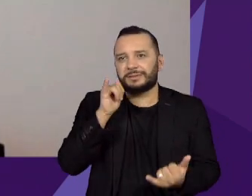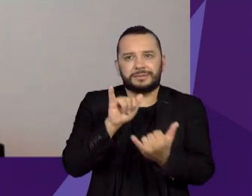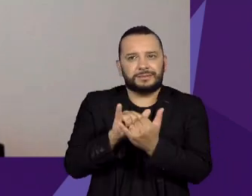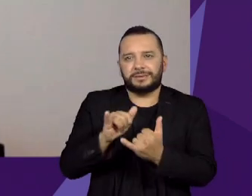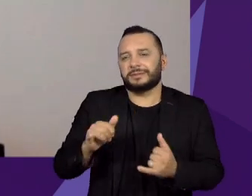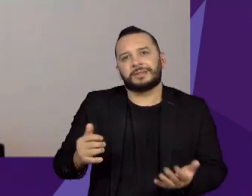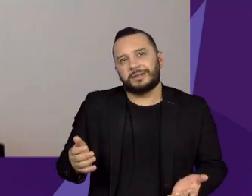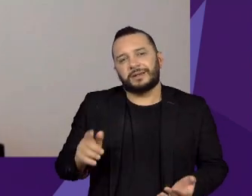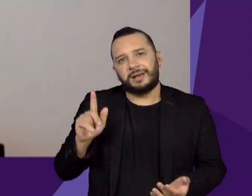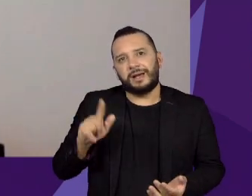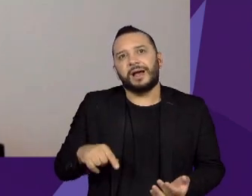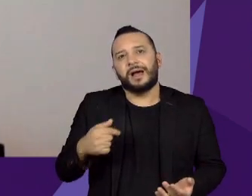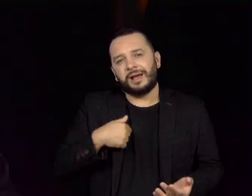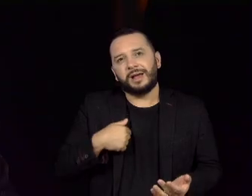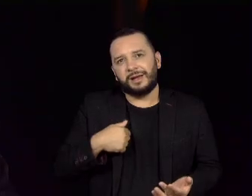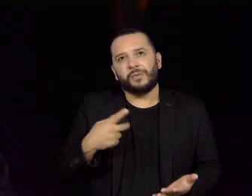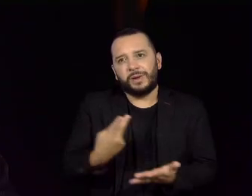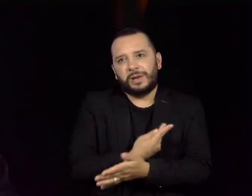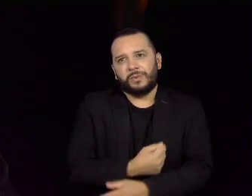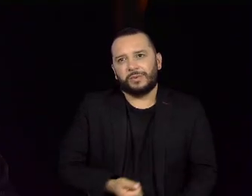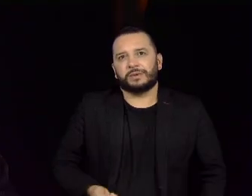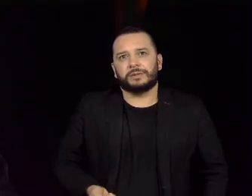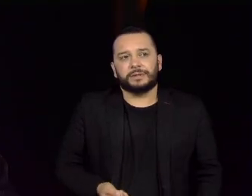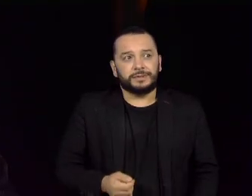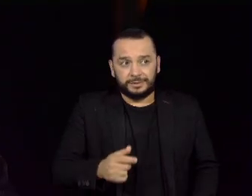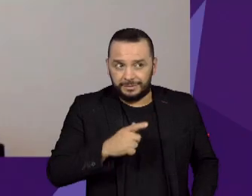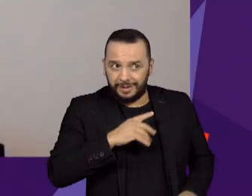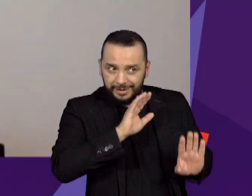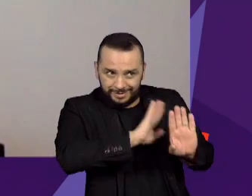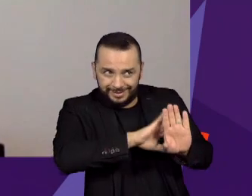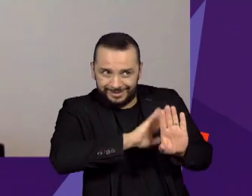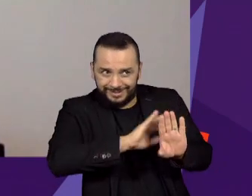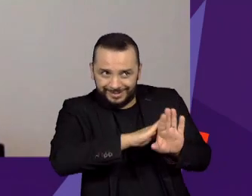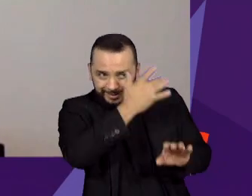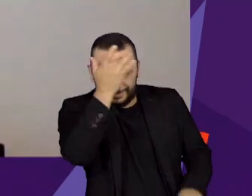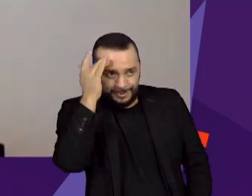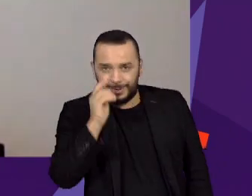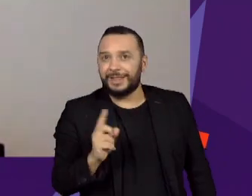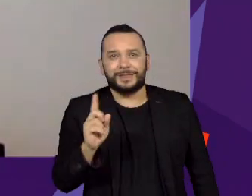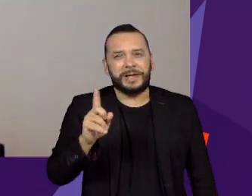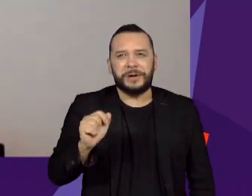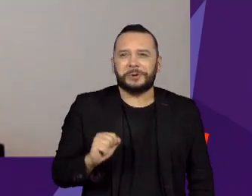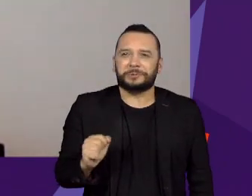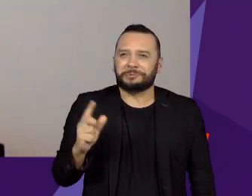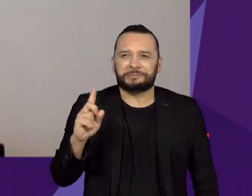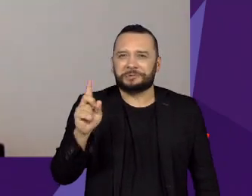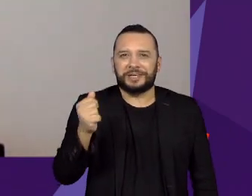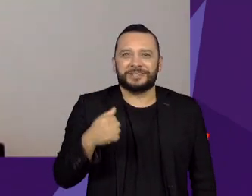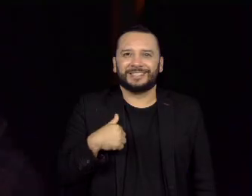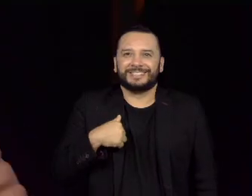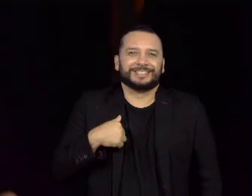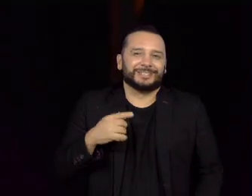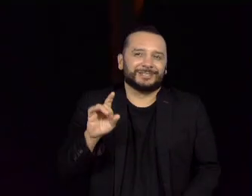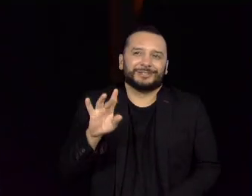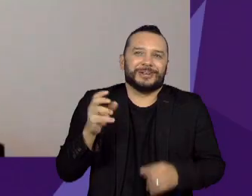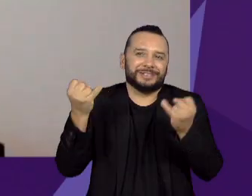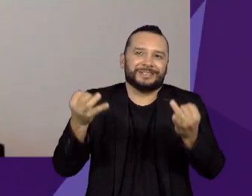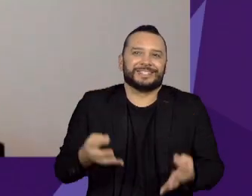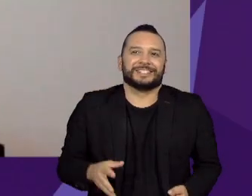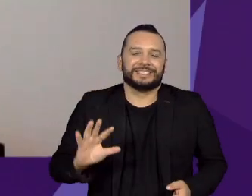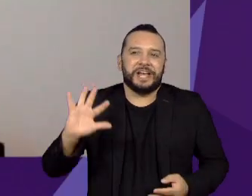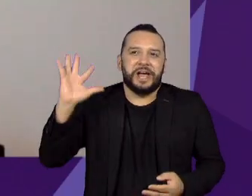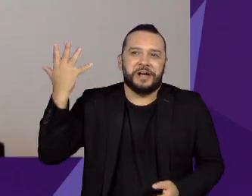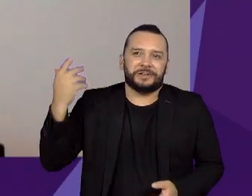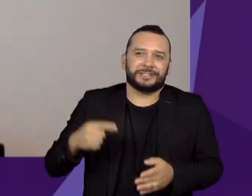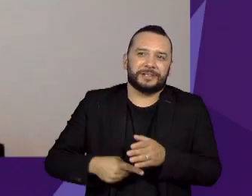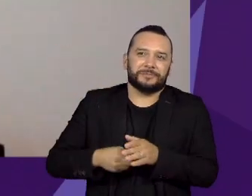isso é um erro. Tá mandando um recadinho para alguém, não? Não, estou constatando. Já aconteceu tantas